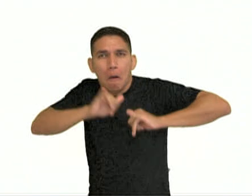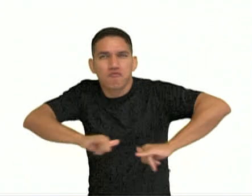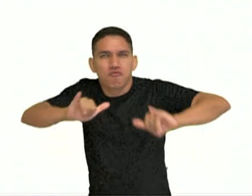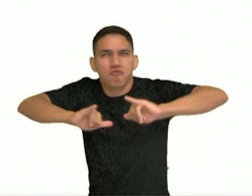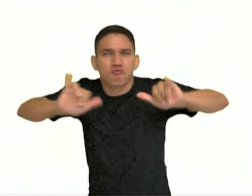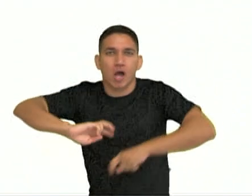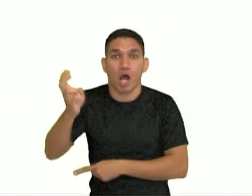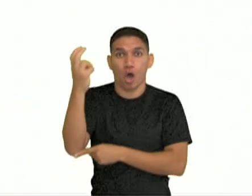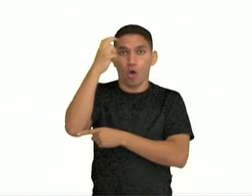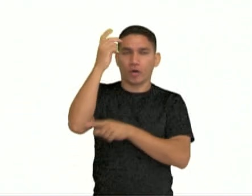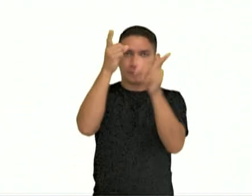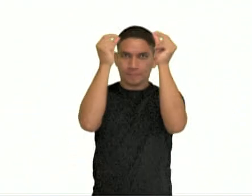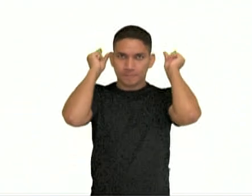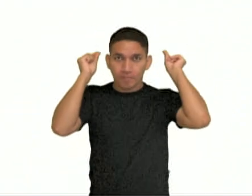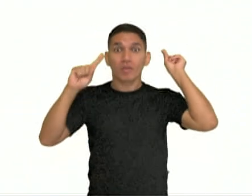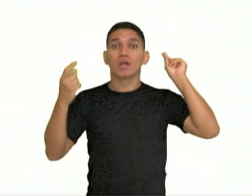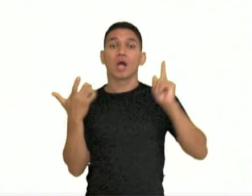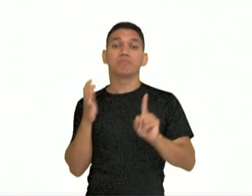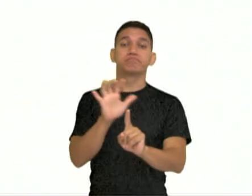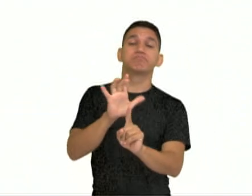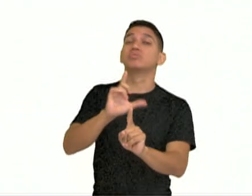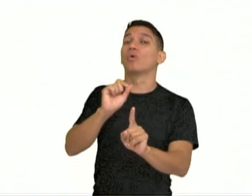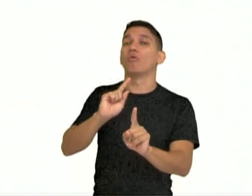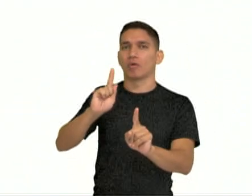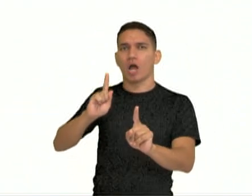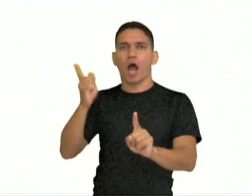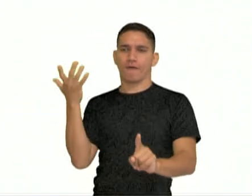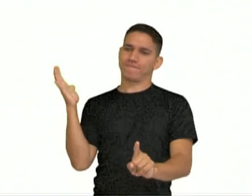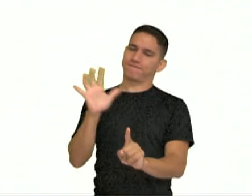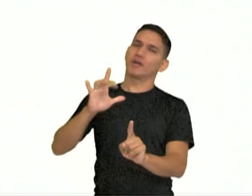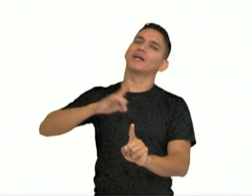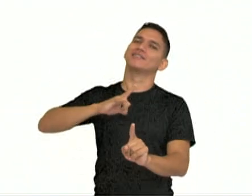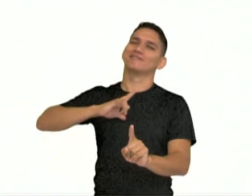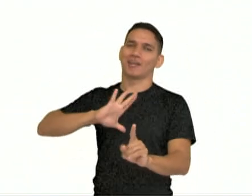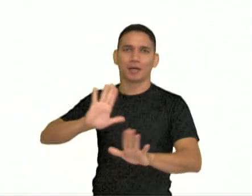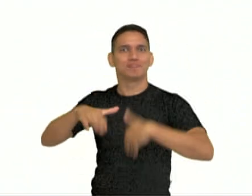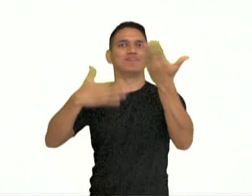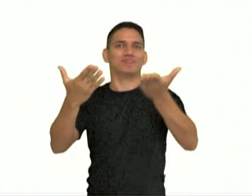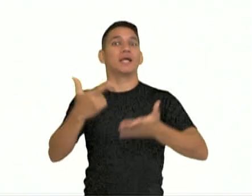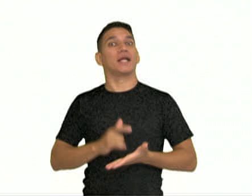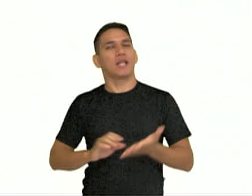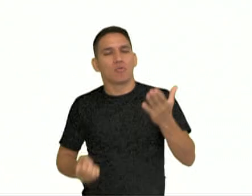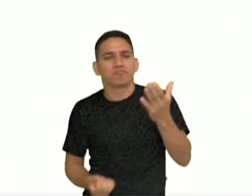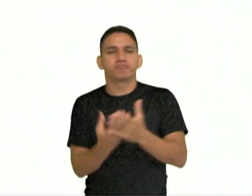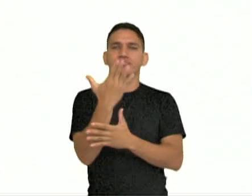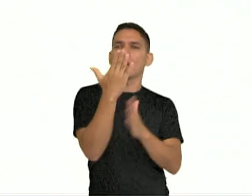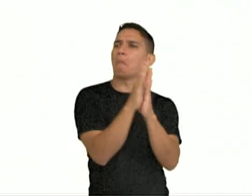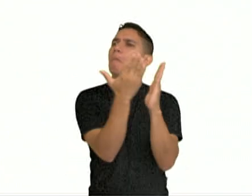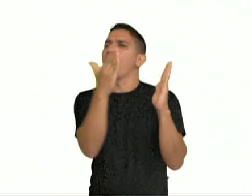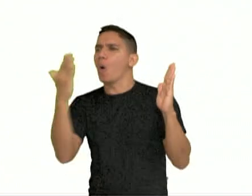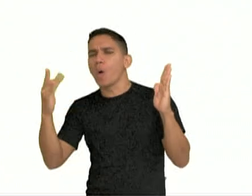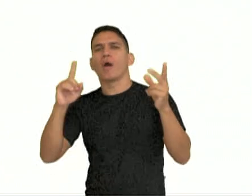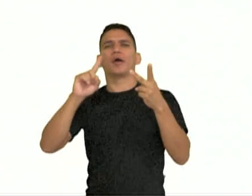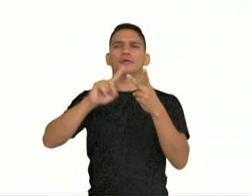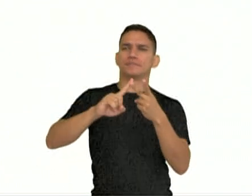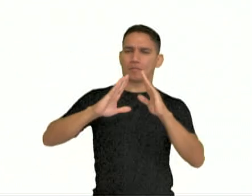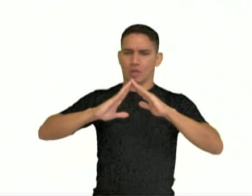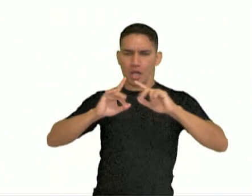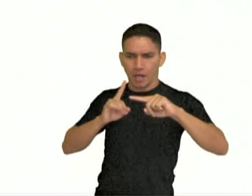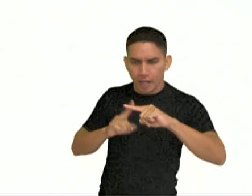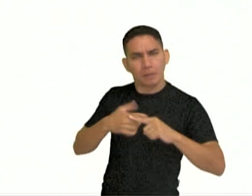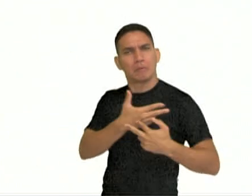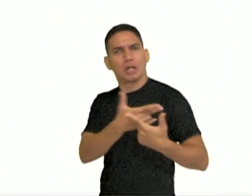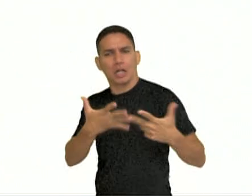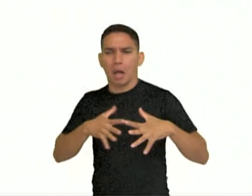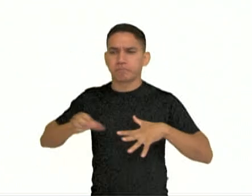cultura grega, contribuindo assim para a sua grande influência. Então ele construiu bibliotecas, ele mandou construir templos nos territórios